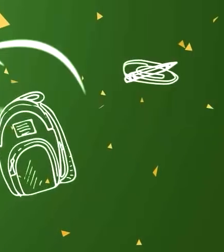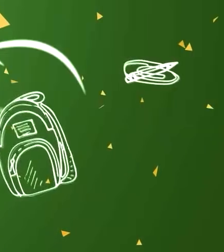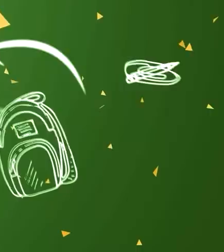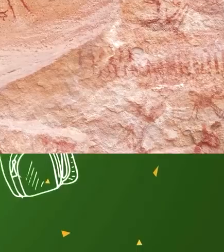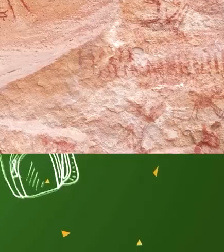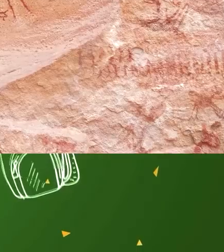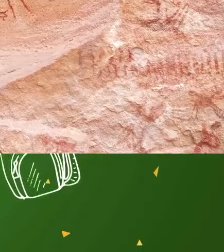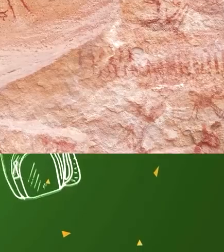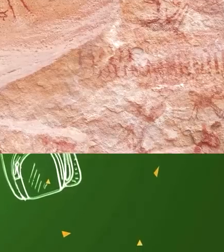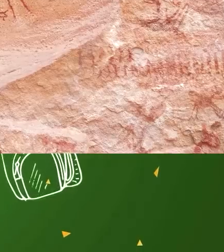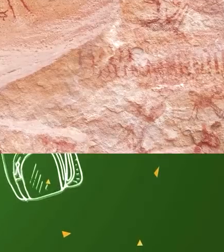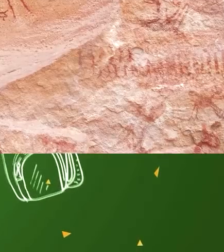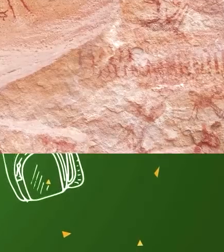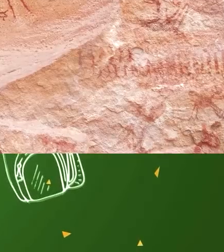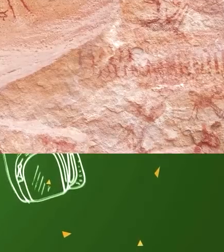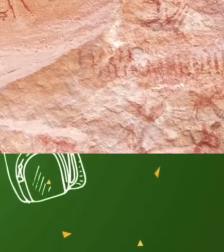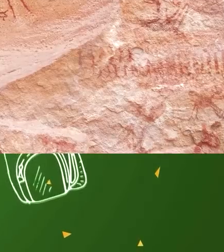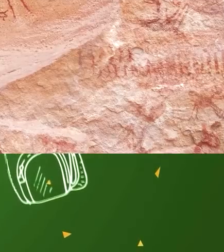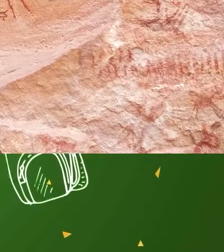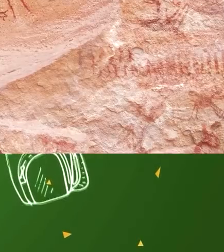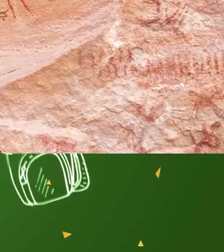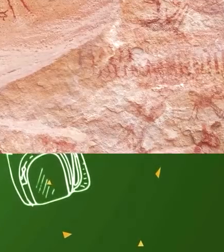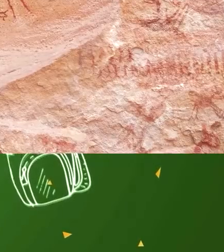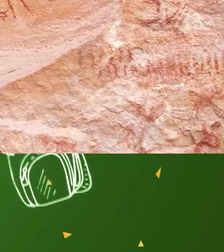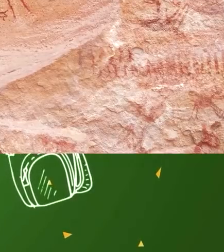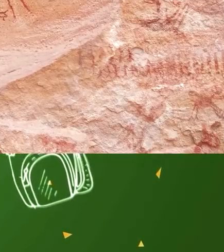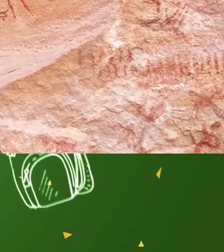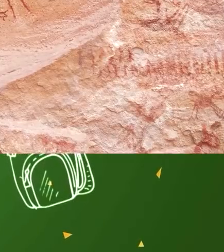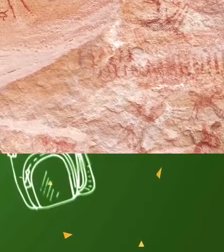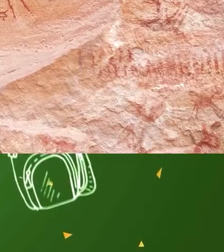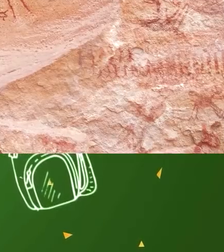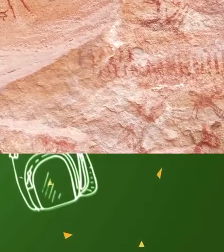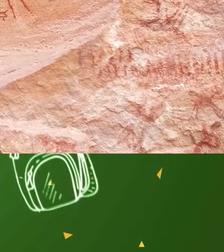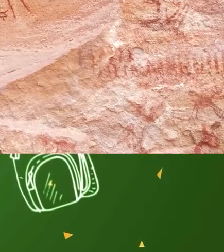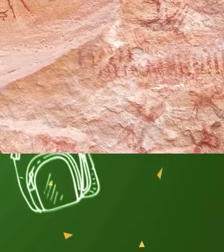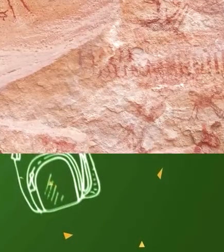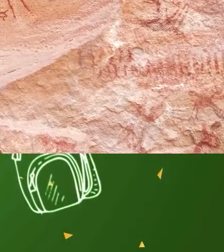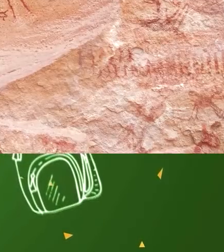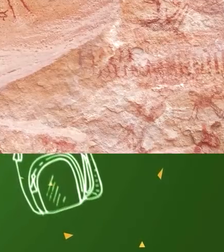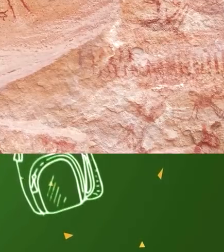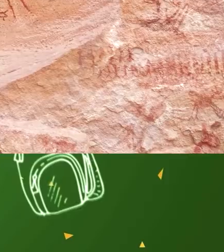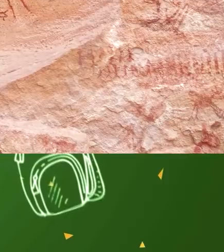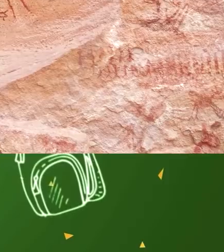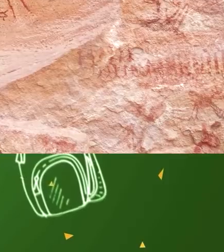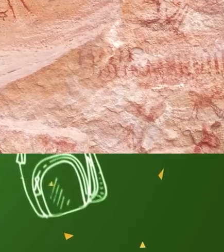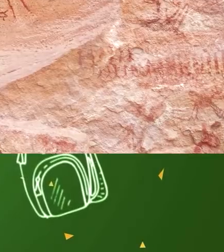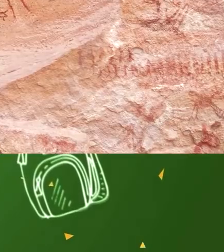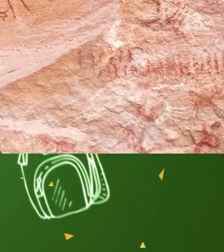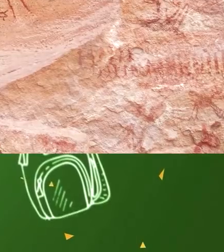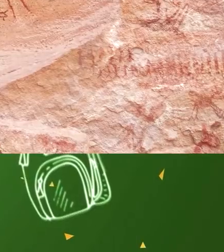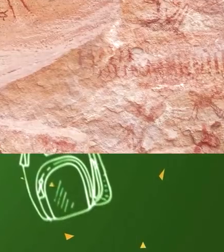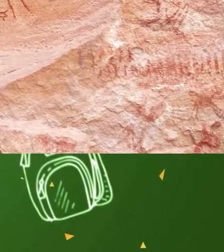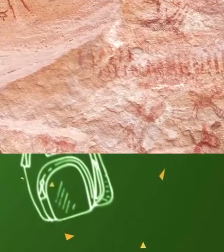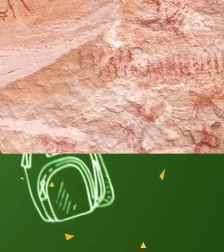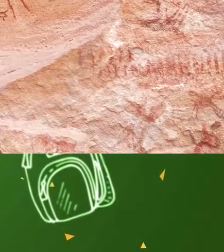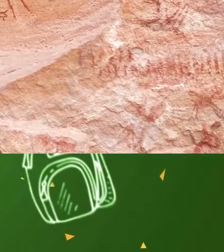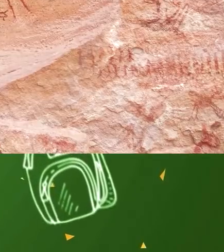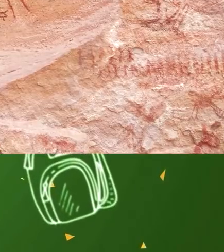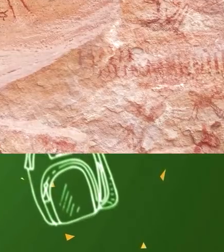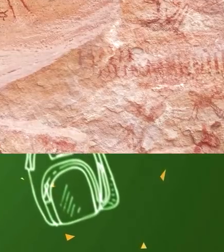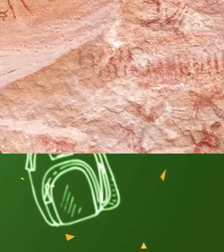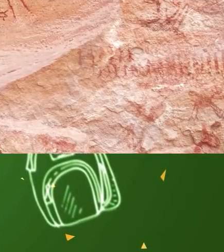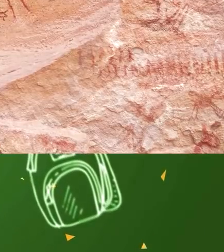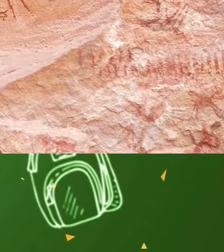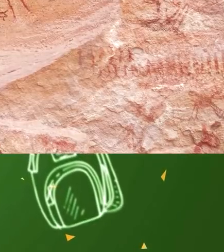pinturas rupestres mostram que os grupos humanos tinham